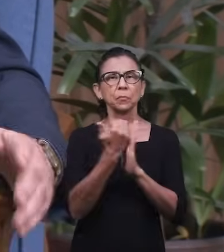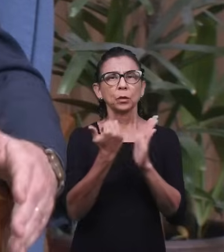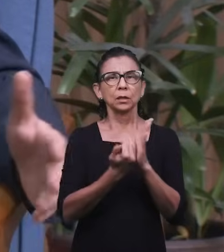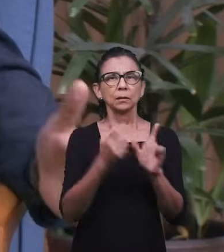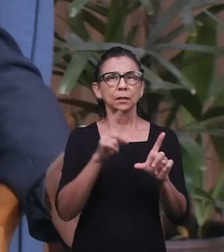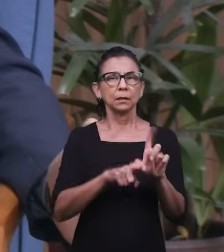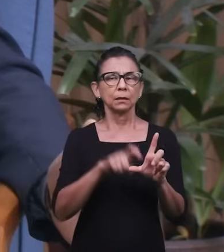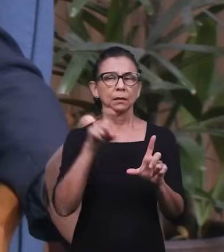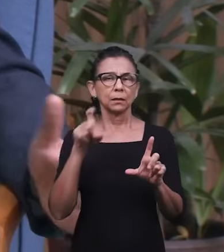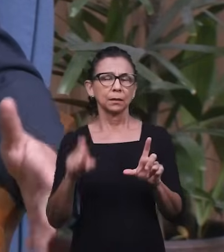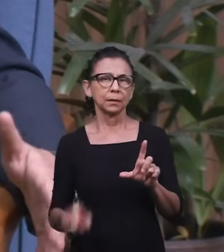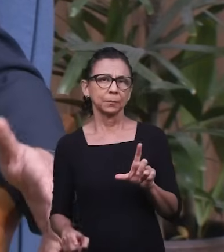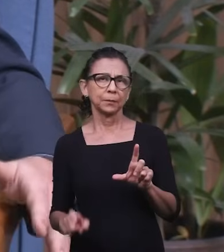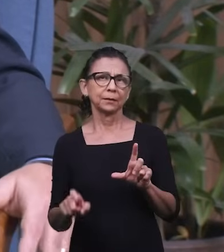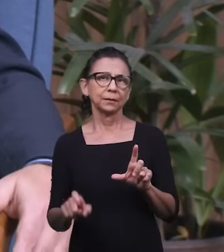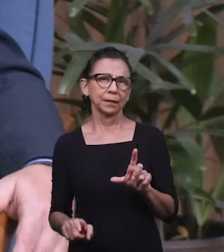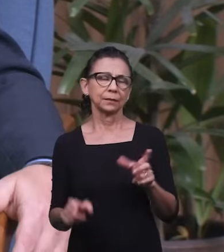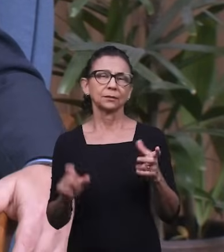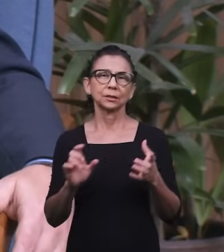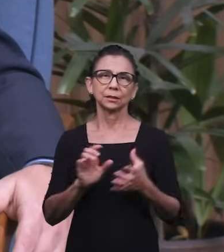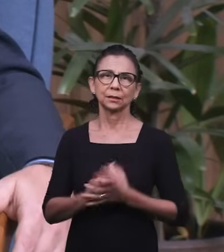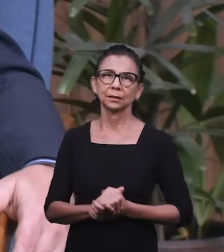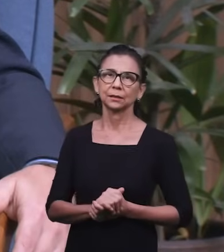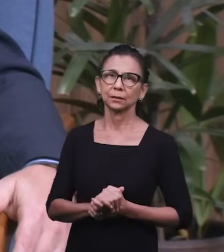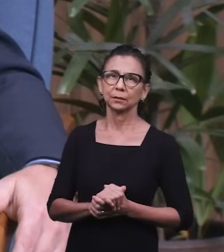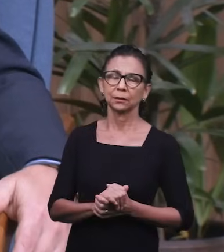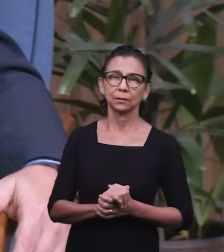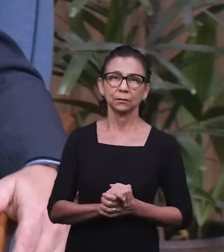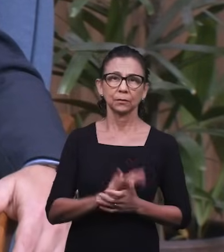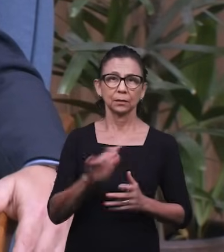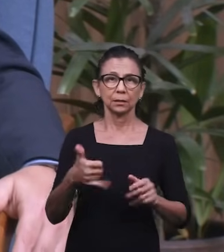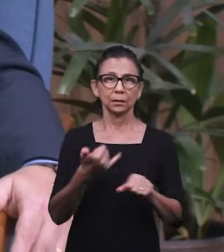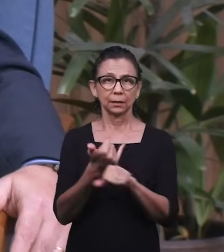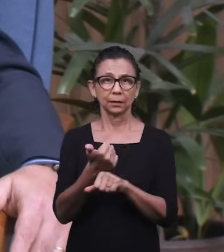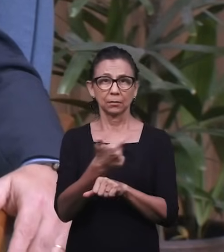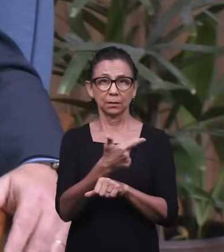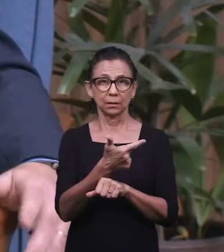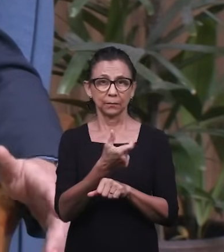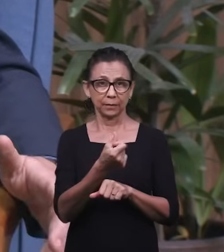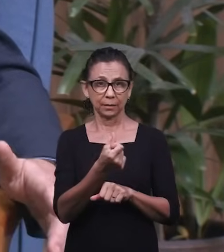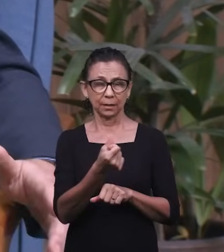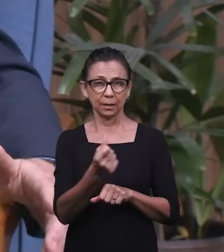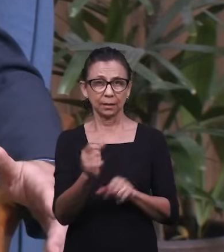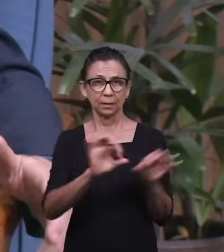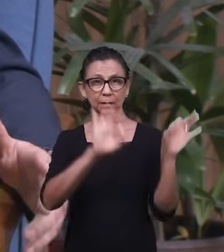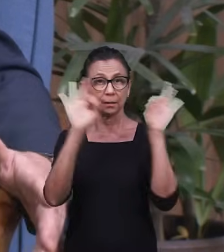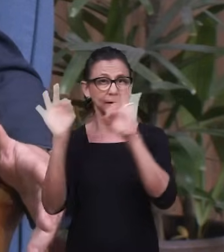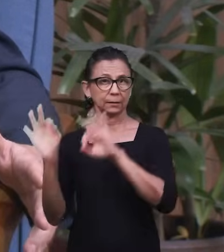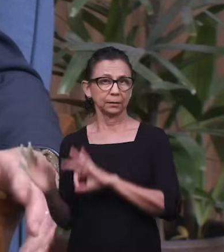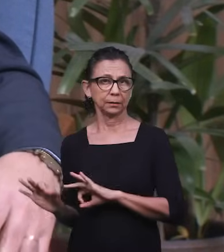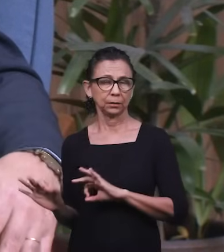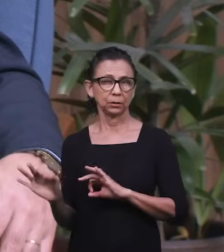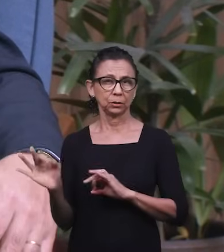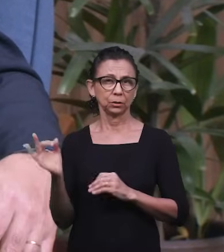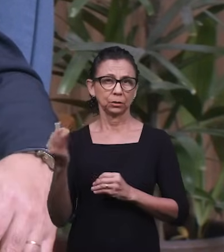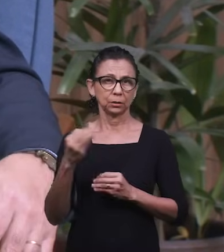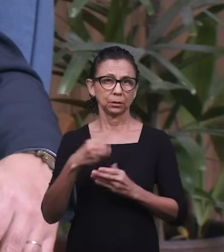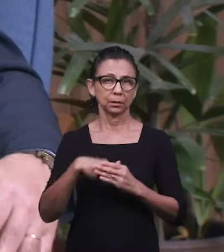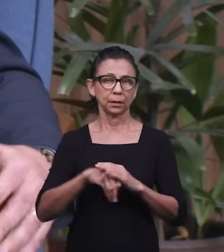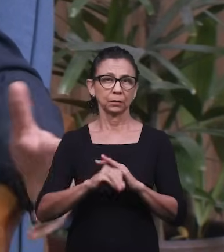longo tanto da nossa programação, para você que nos assiste pelo canal de TV 126, a TV Manaim, dentro do